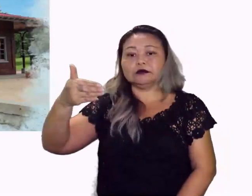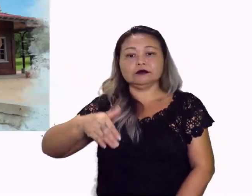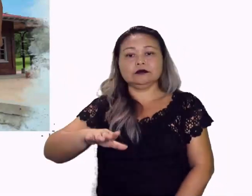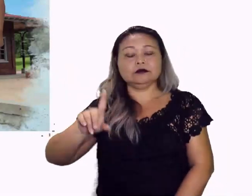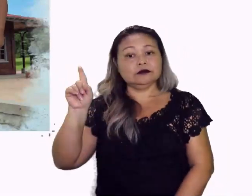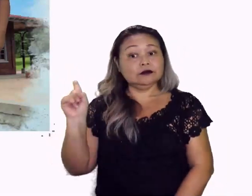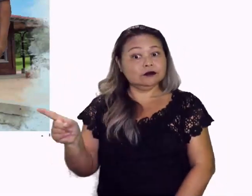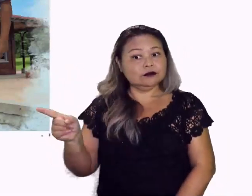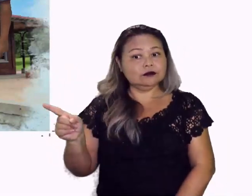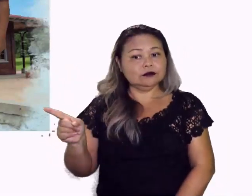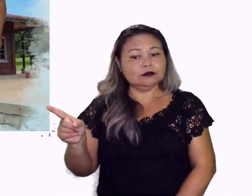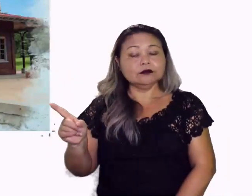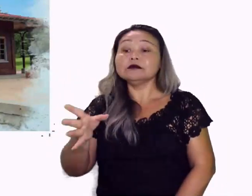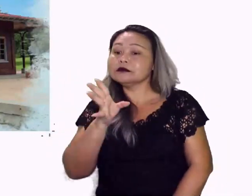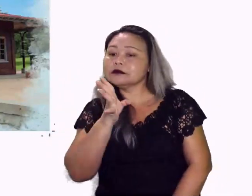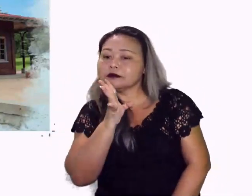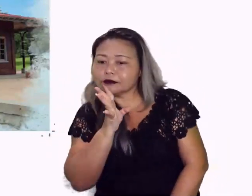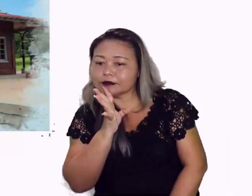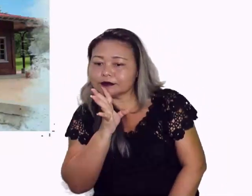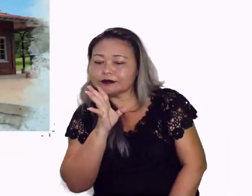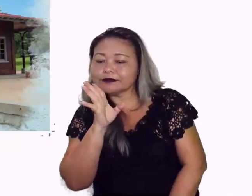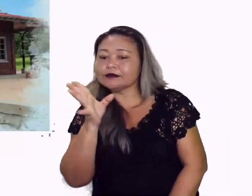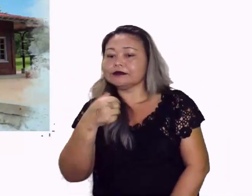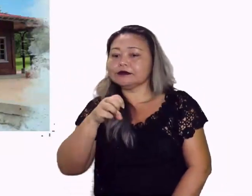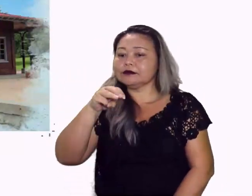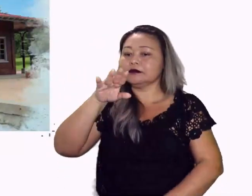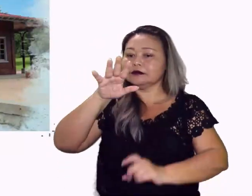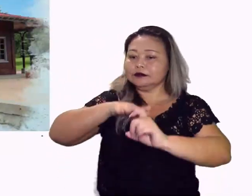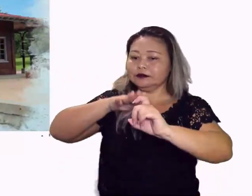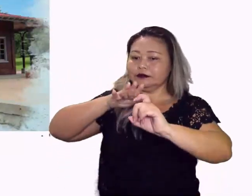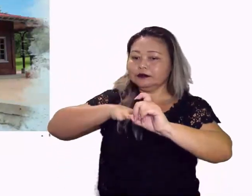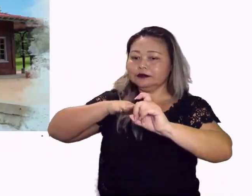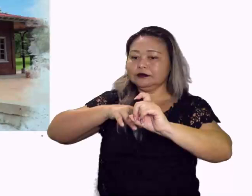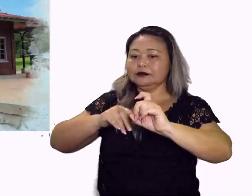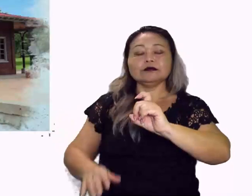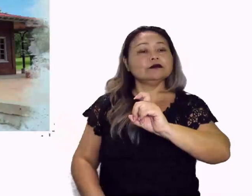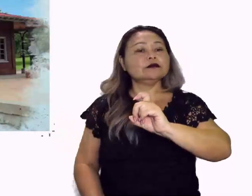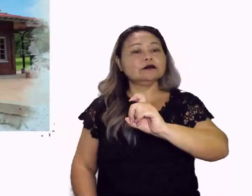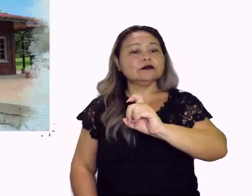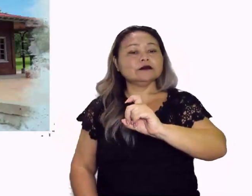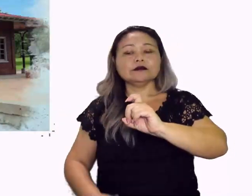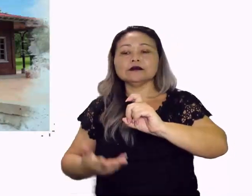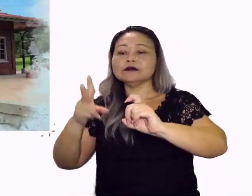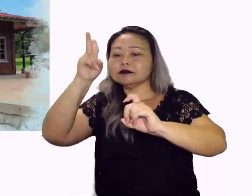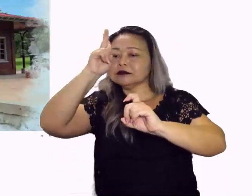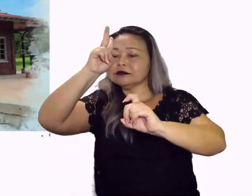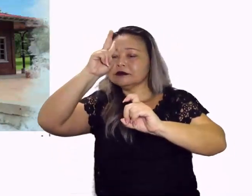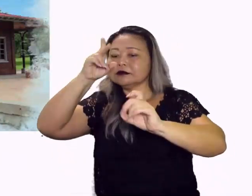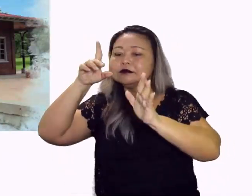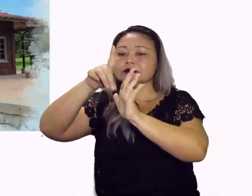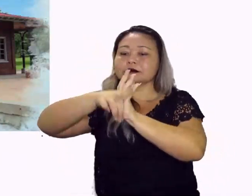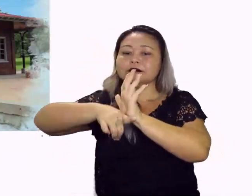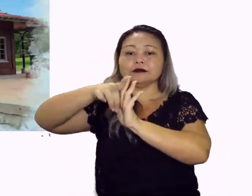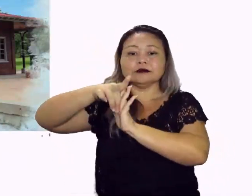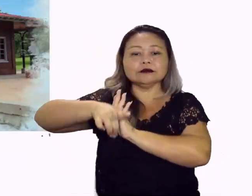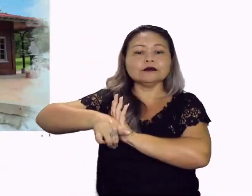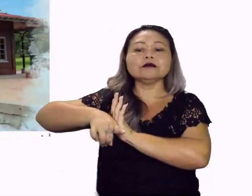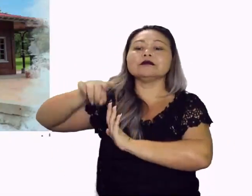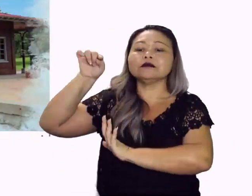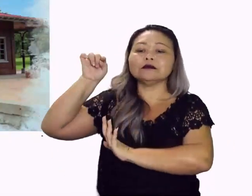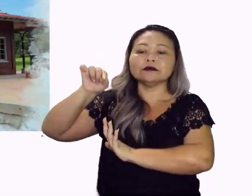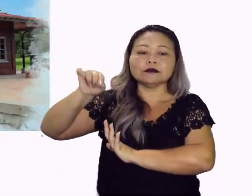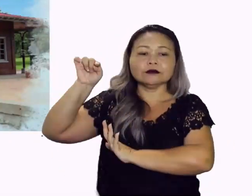só. Você conhece algum mito? Olha aí, ó. A nossa estrada de ferro lá está repleta de mitos,